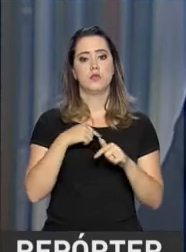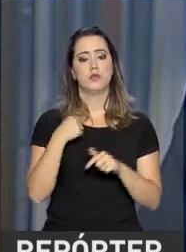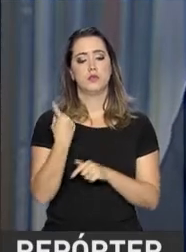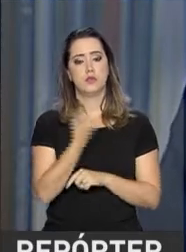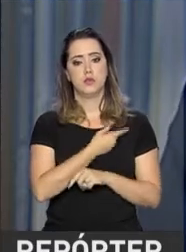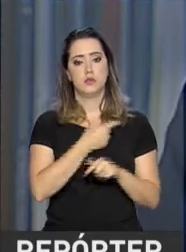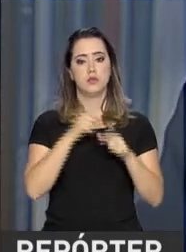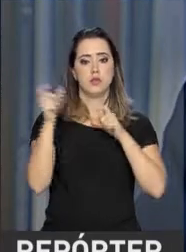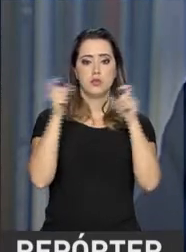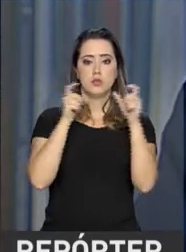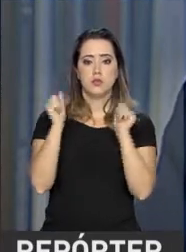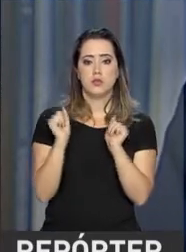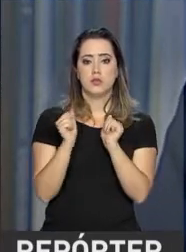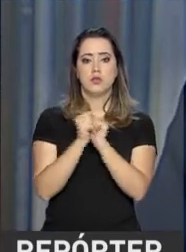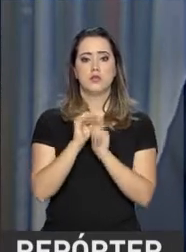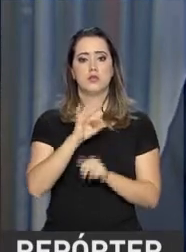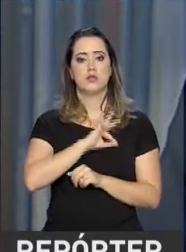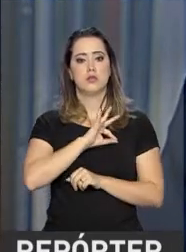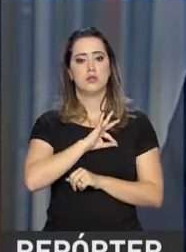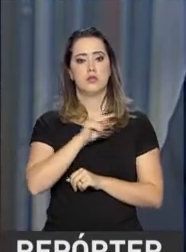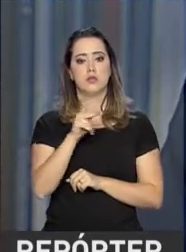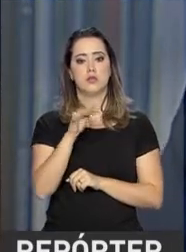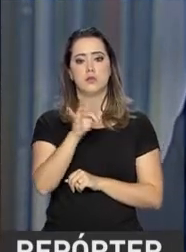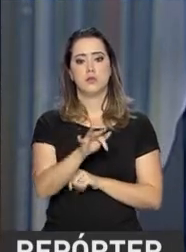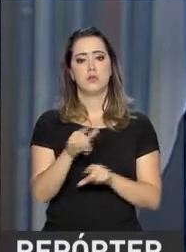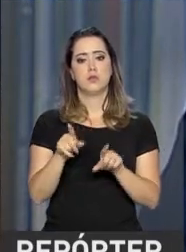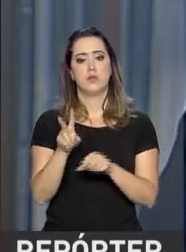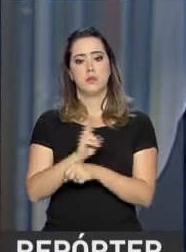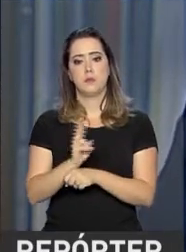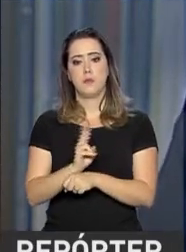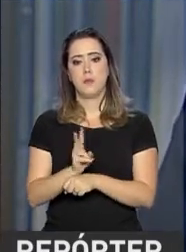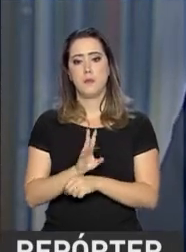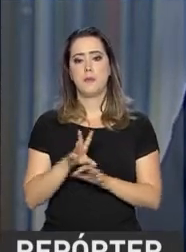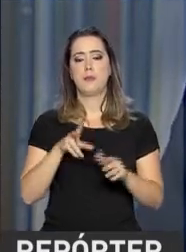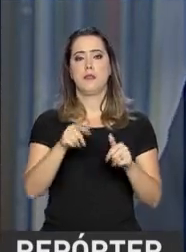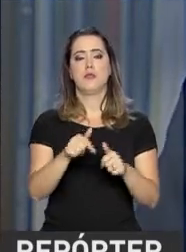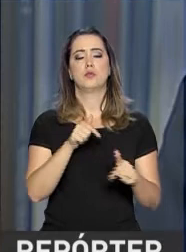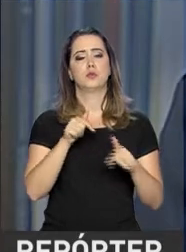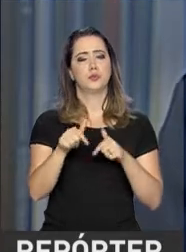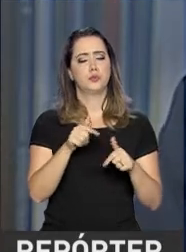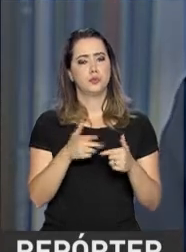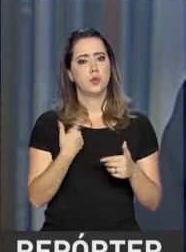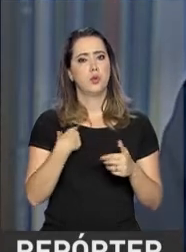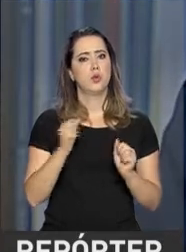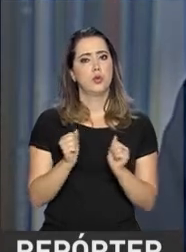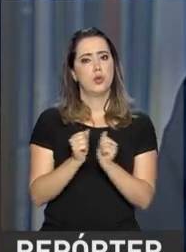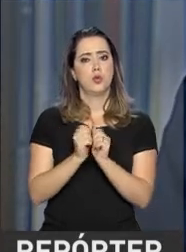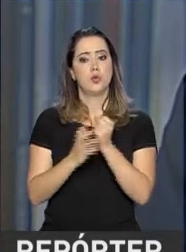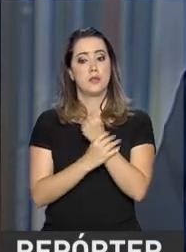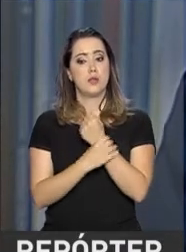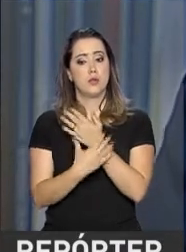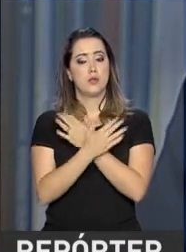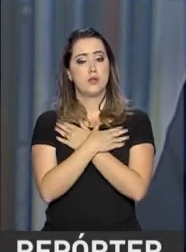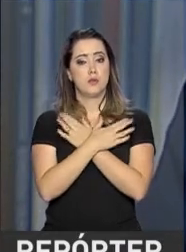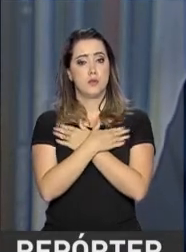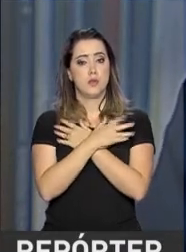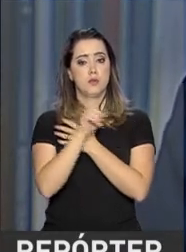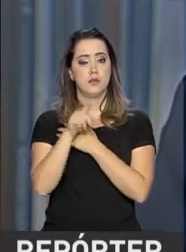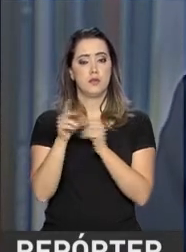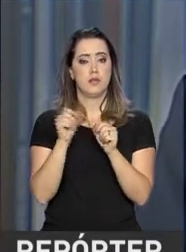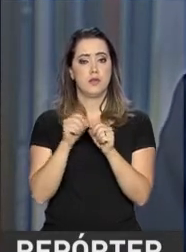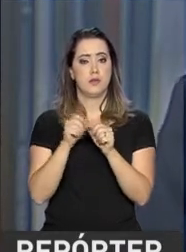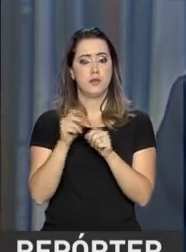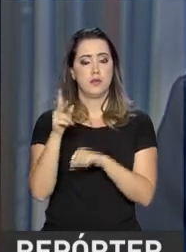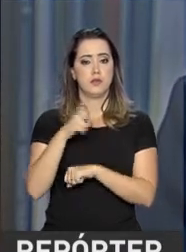atento em parceria com a polícia federal monitorando todas as operações de seguro desemprego que são feitas